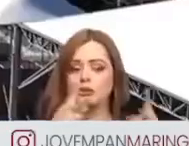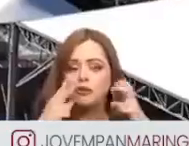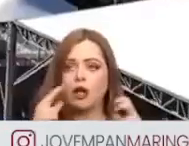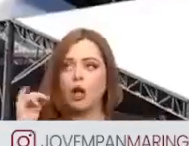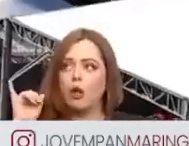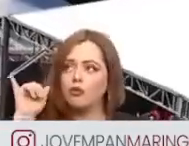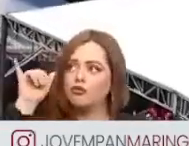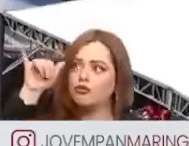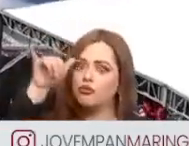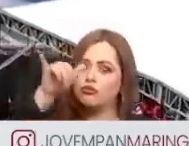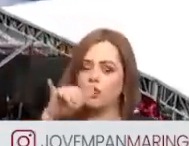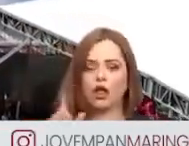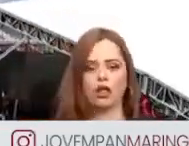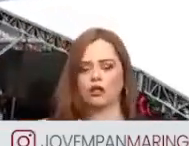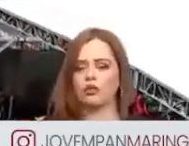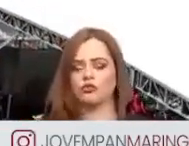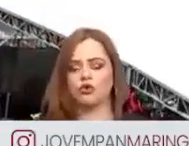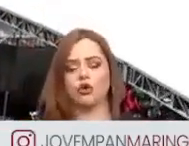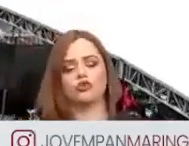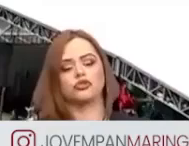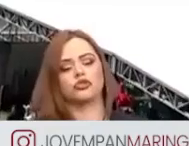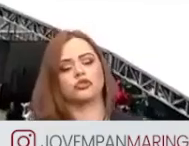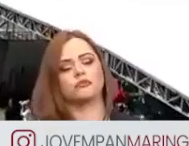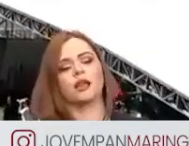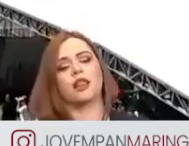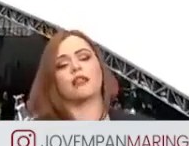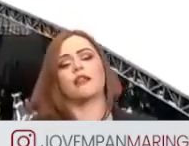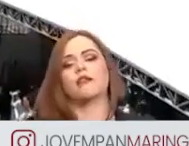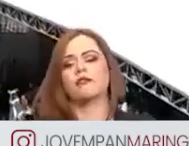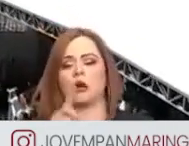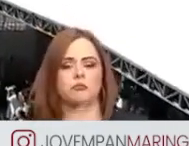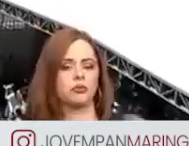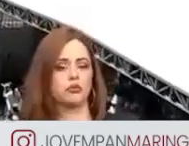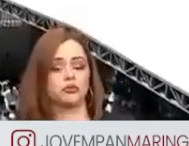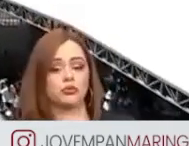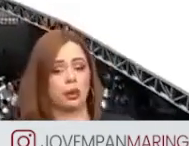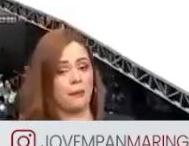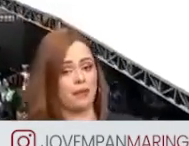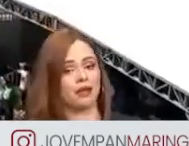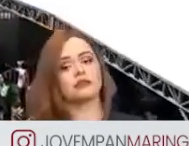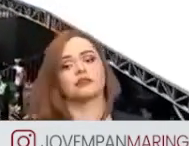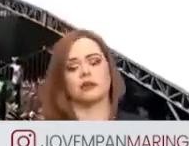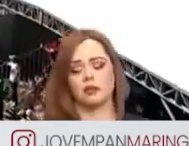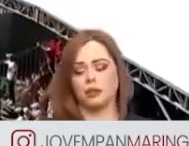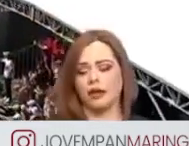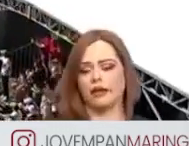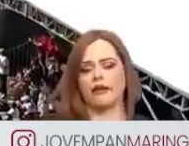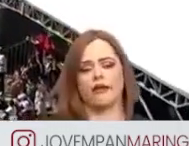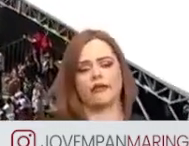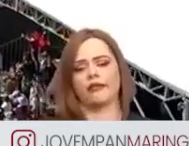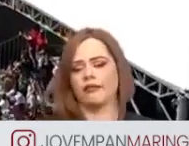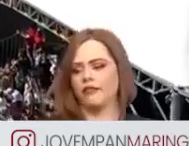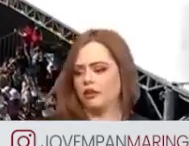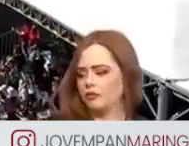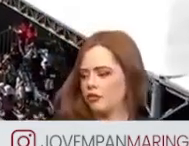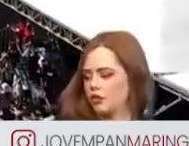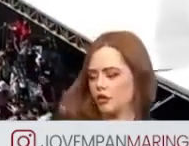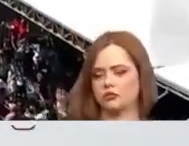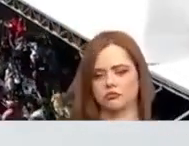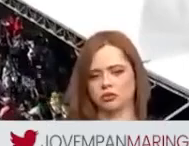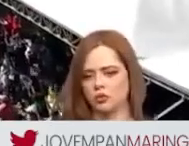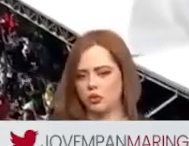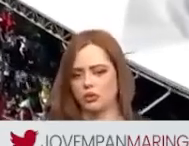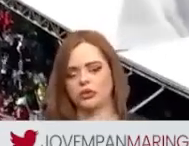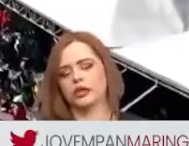a quantidade de pessoas que a gente percebia em 2021 e 2022 eram maiores do que a quantidade de gente que a gente